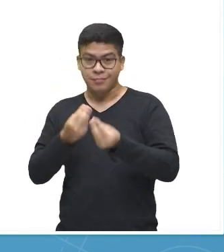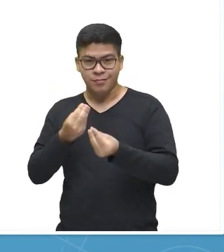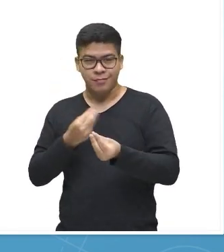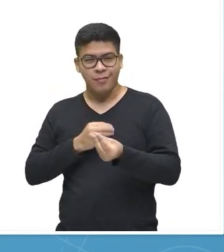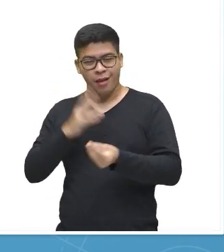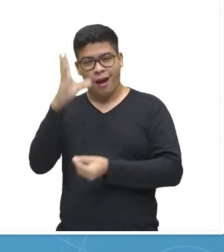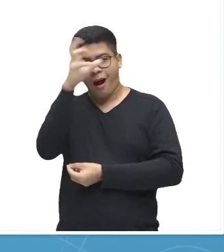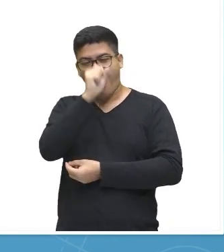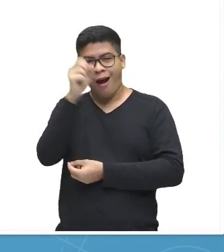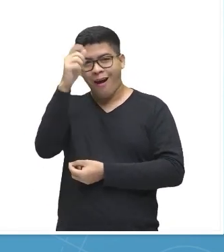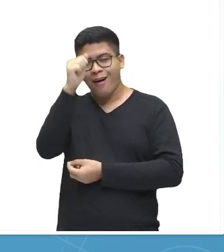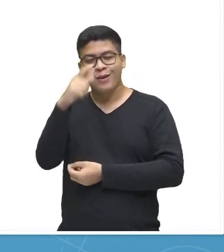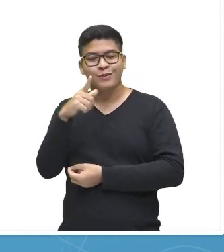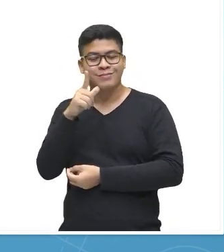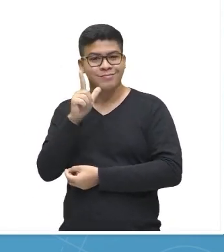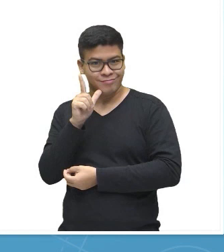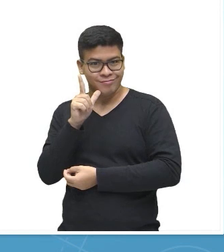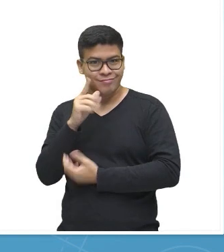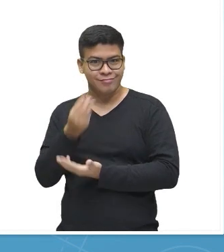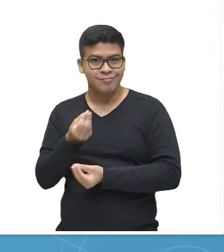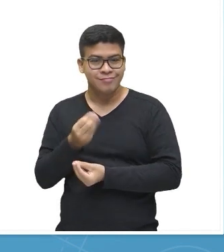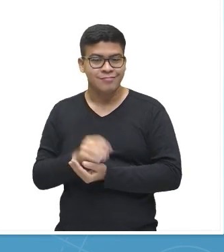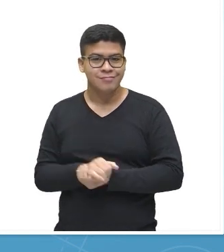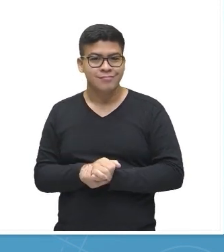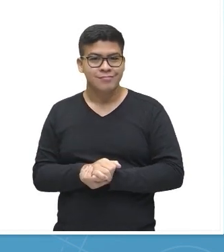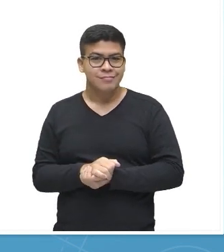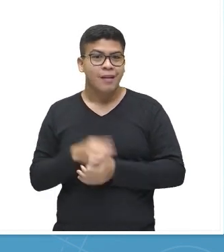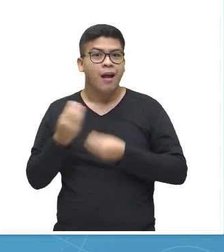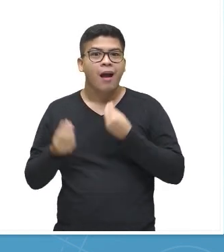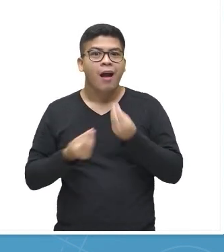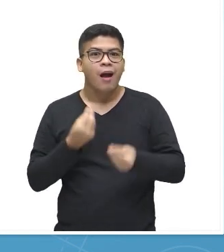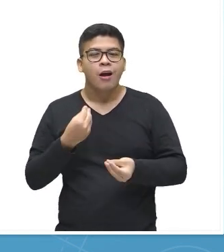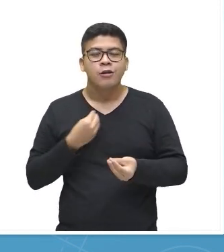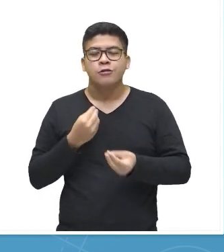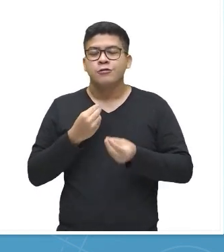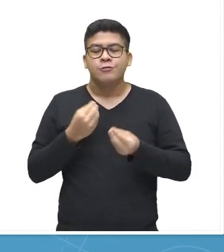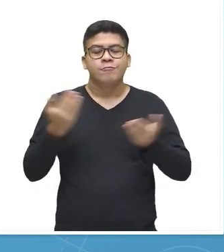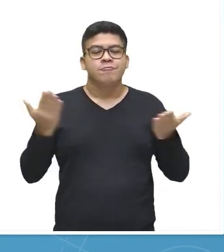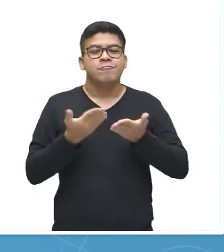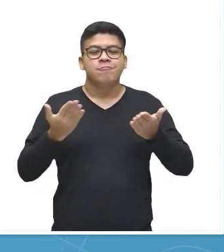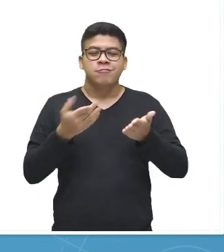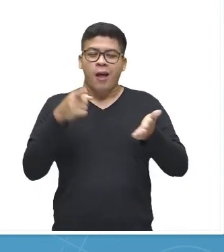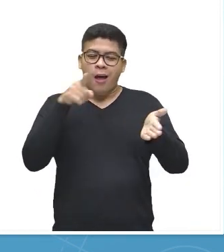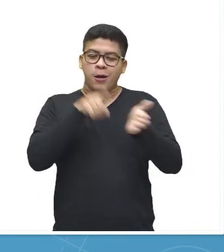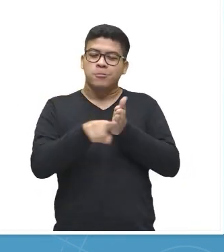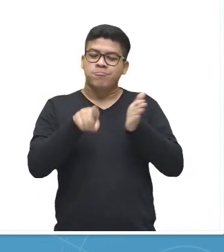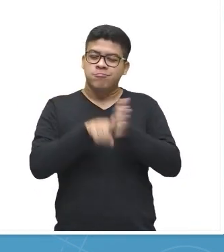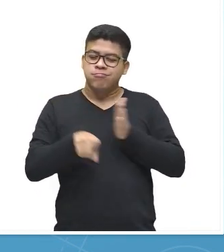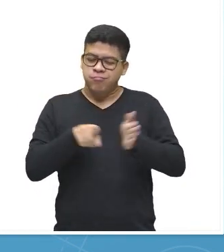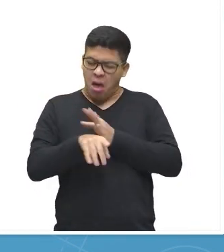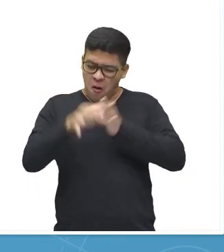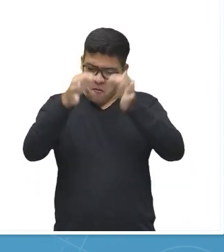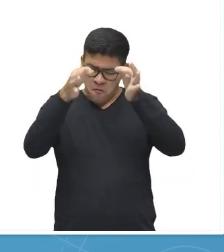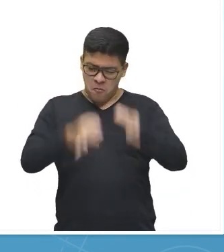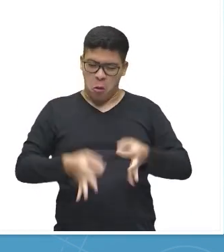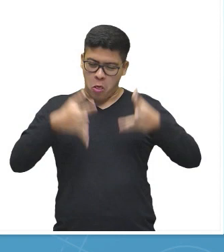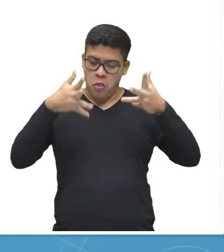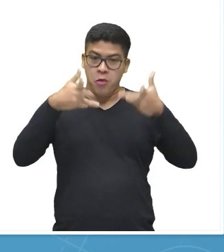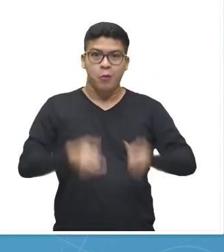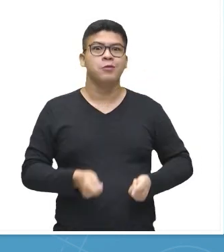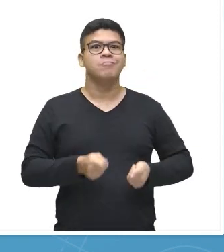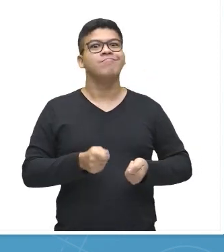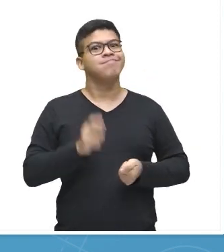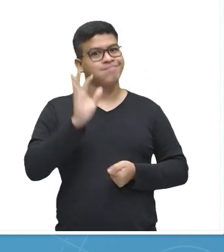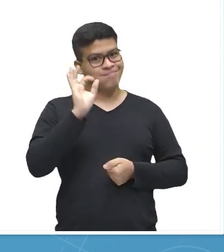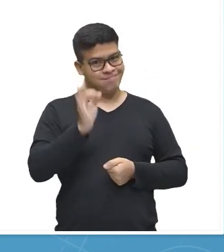conhecimento adquirido no dia de ontem, para acertar todas as nossas atividades hoje. Vamos então